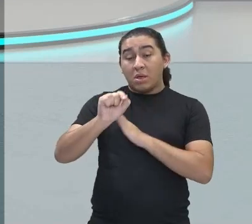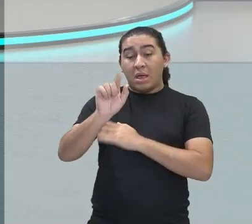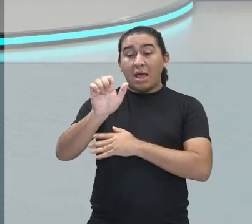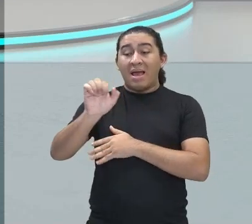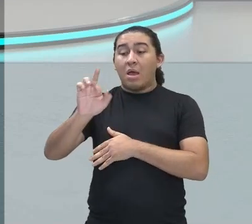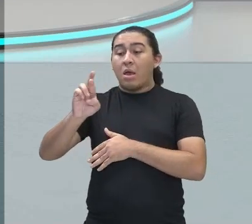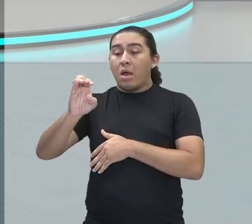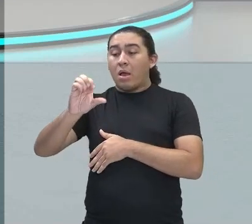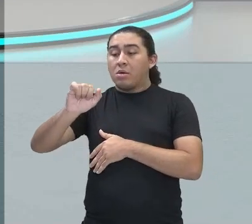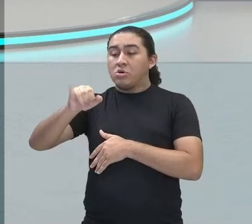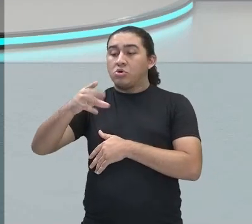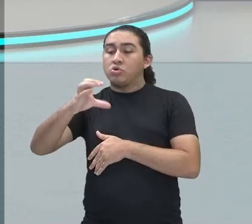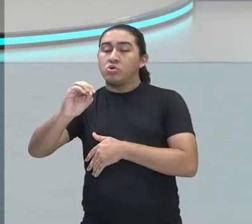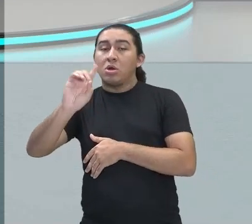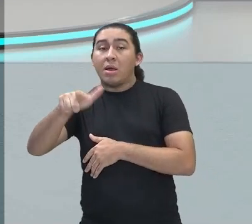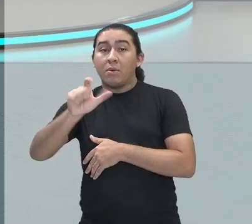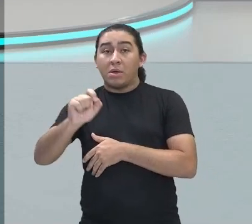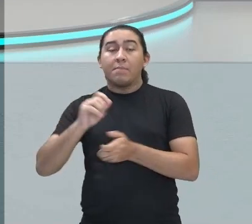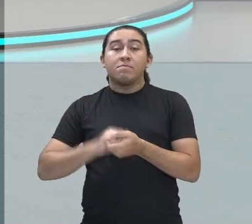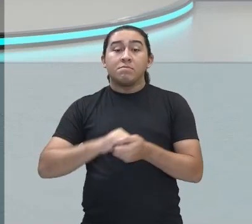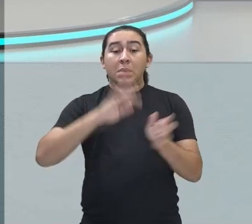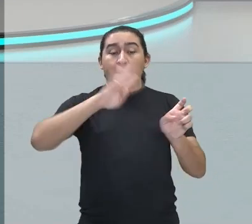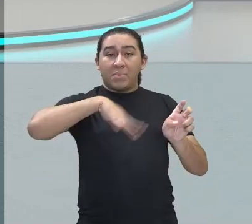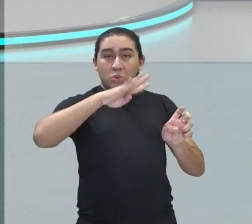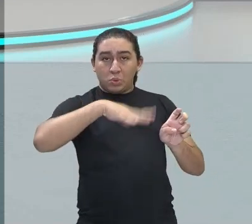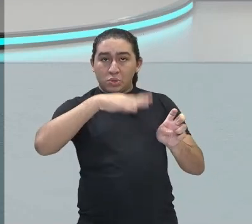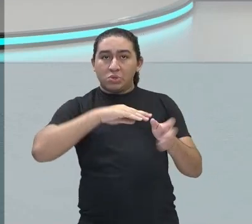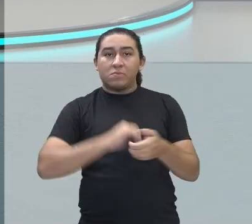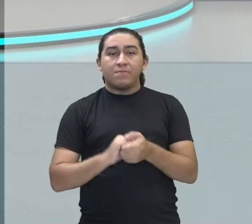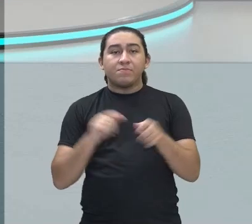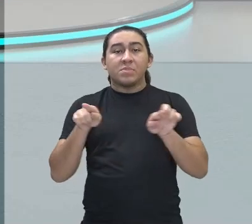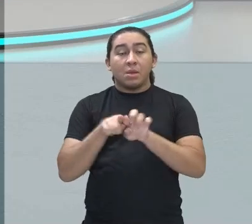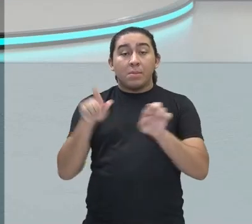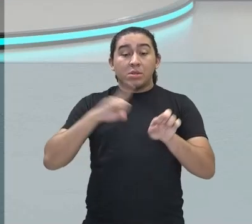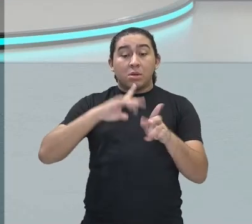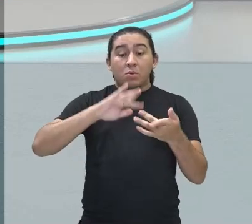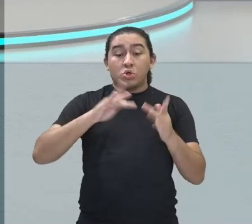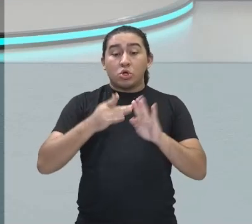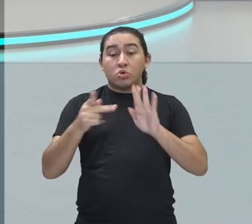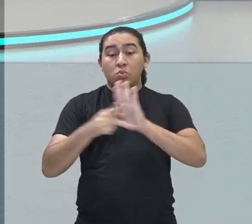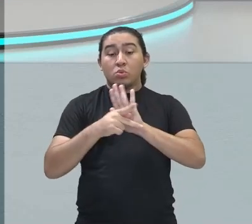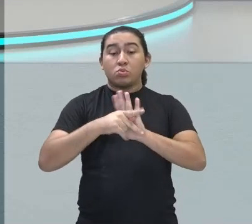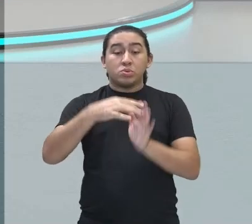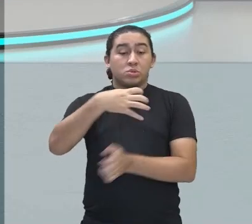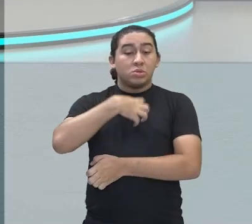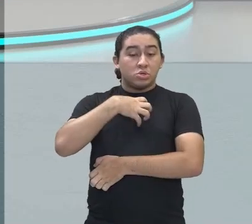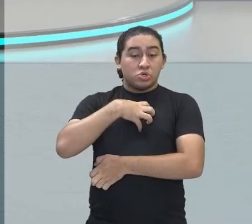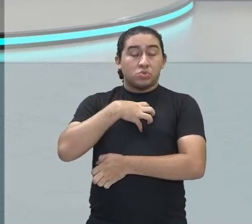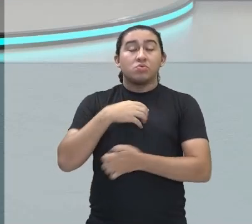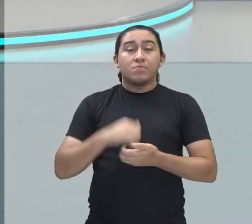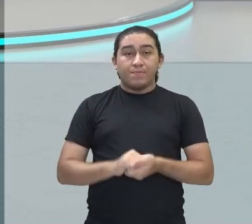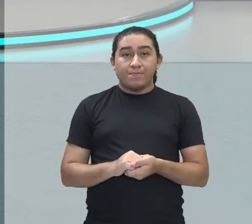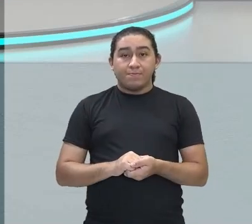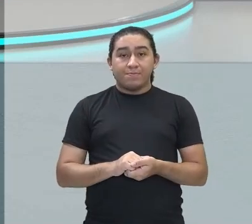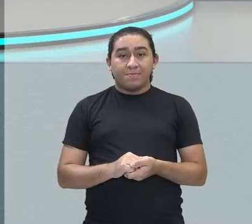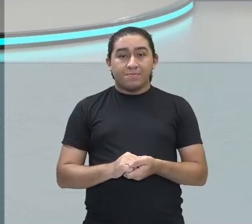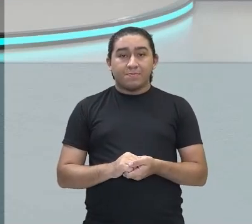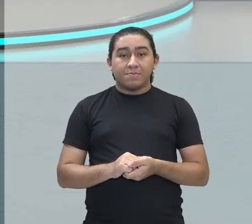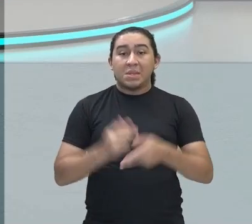um elemento místico, envolto em elementos sensoriais. Olha o sensorial